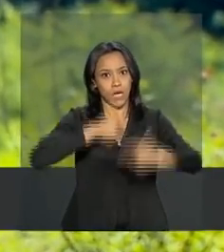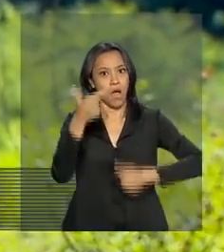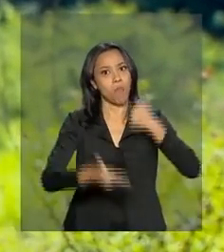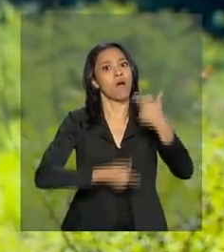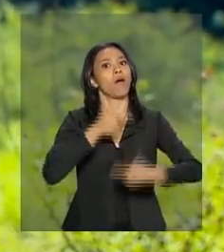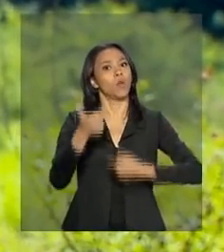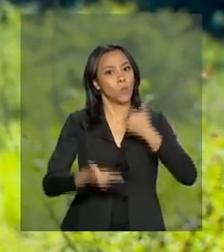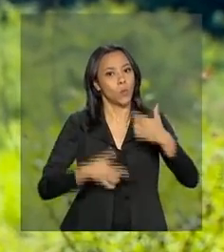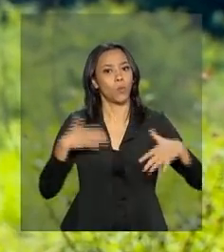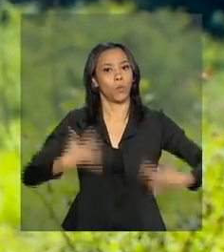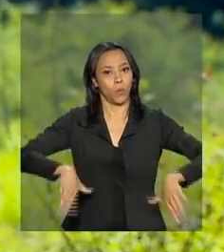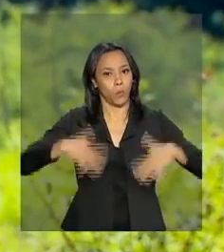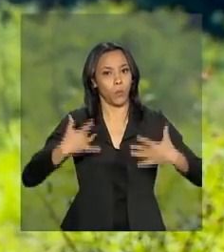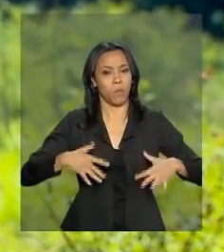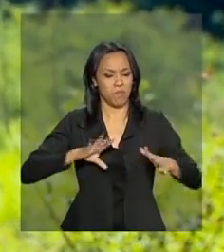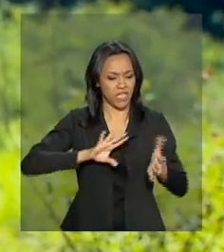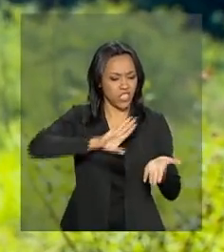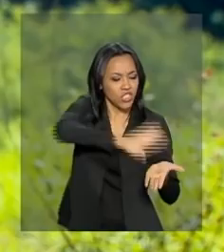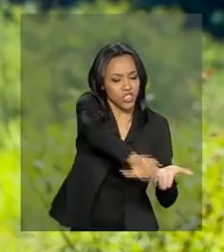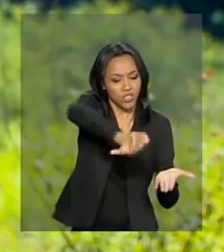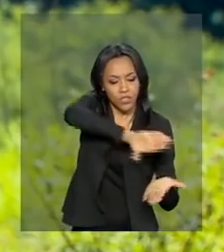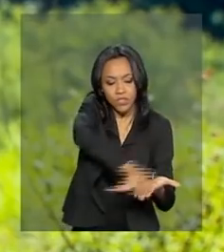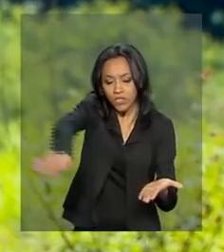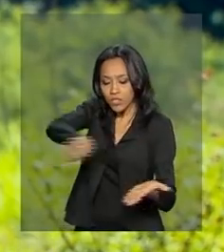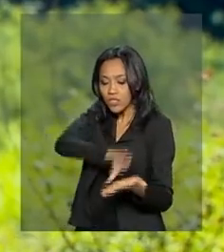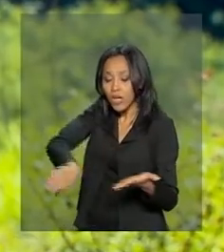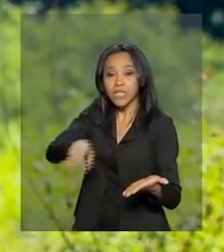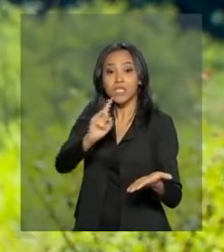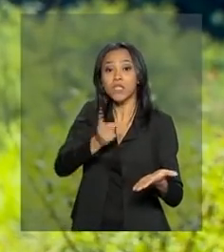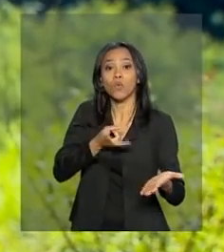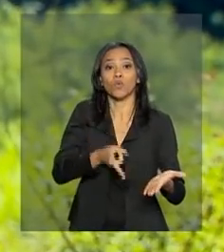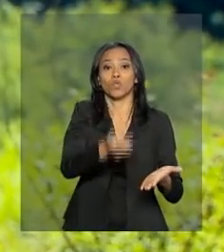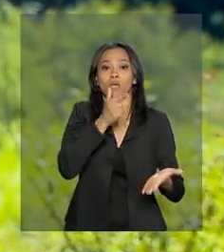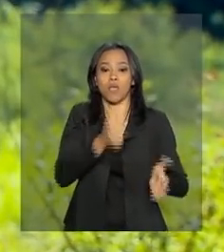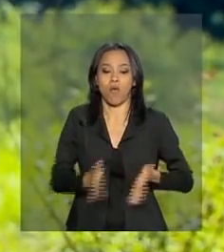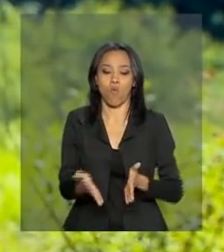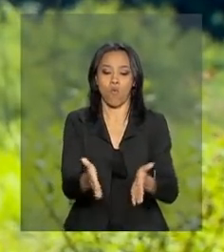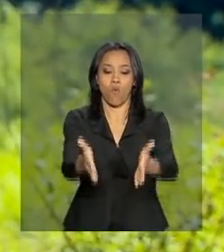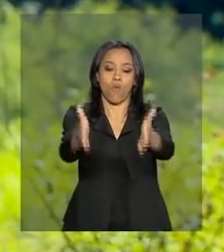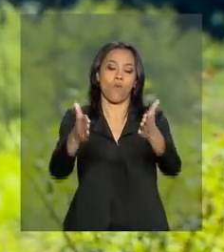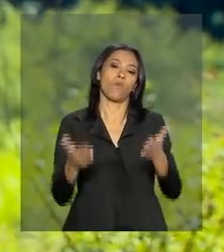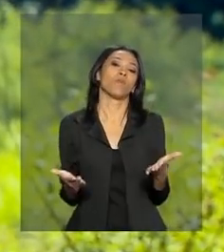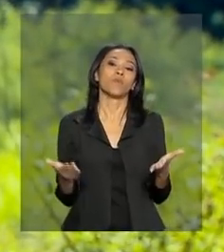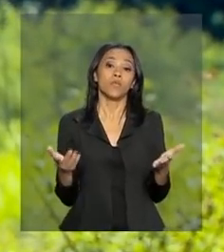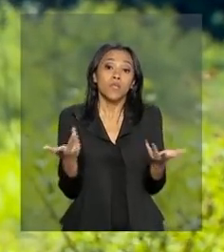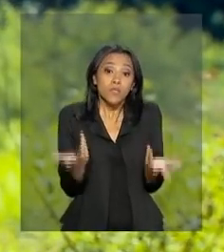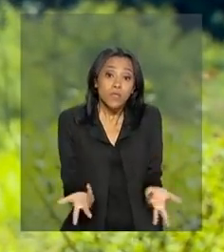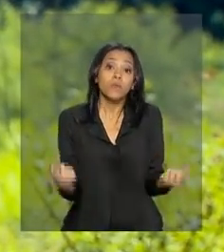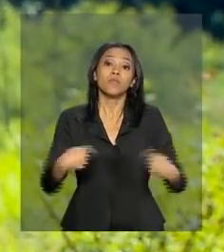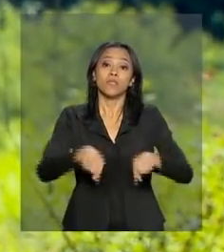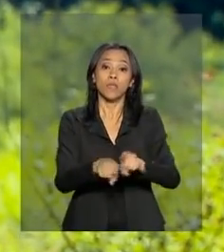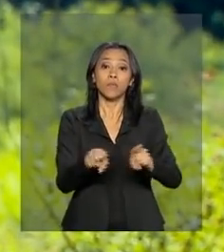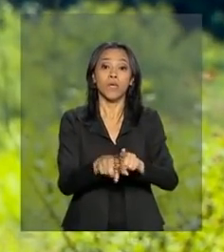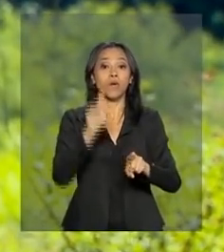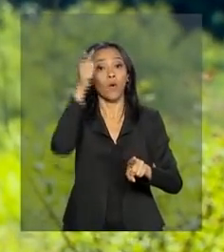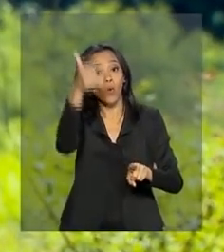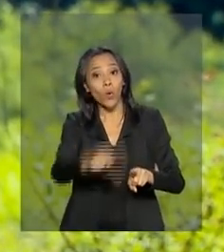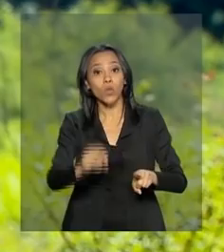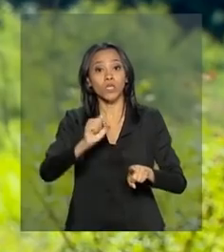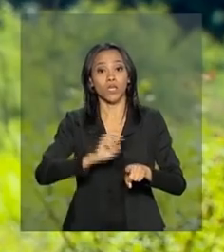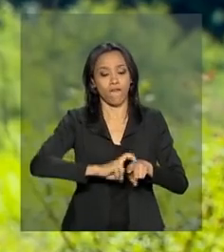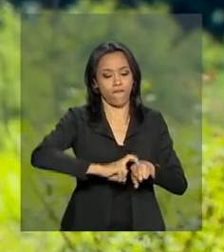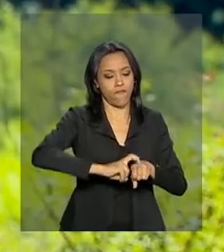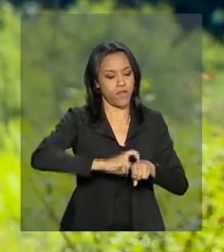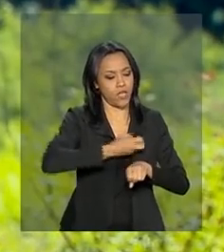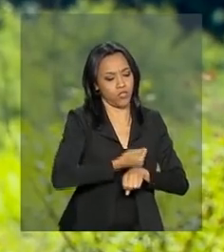que esse rejeito deixasse de chegar ao curso d'água. Tá? Estabilizou esse rejeito. E também uma cobertura verde,